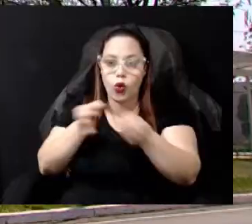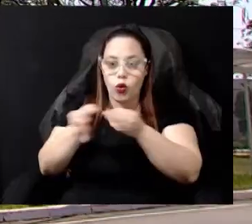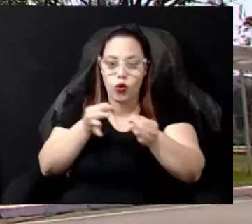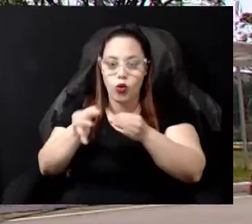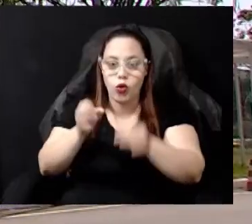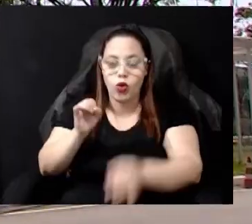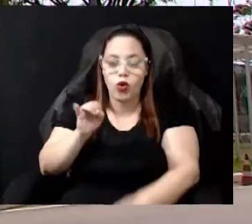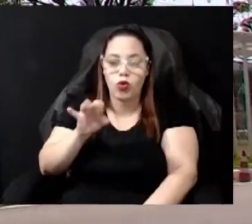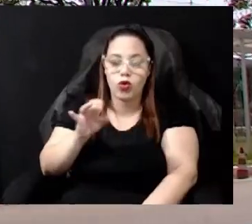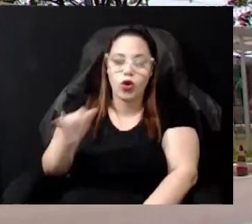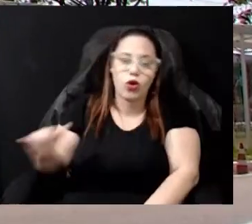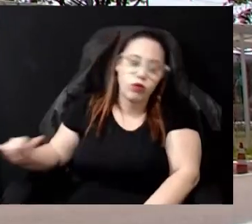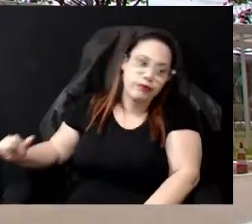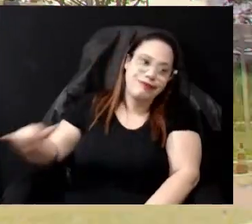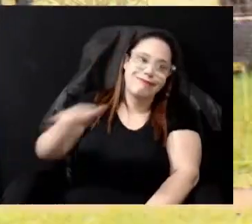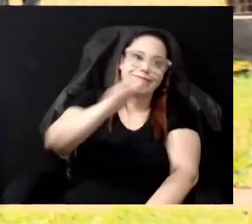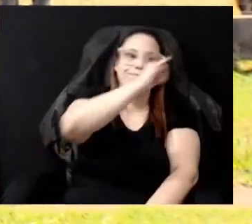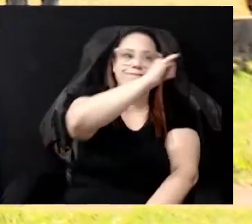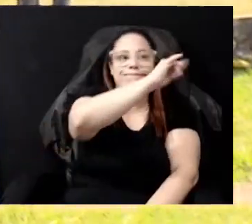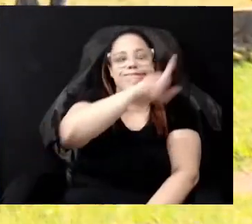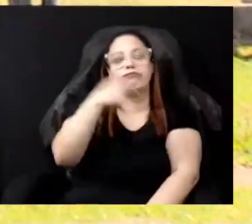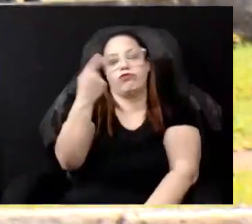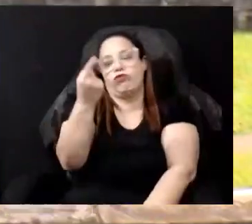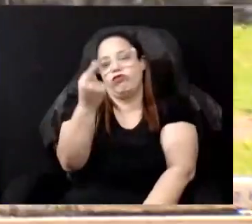outras indústrias, em outras empresas.